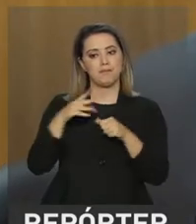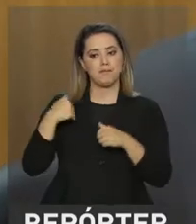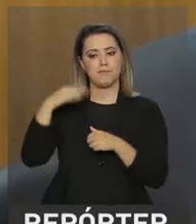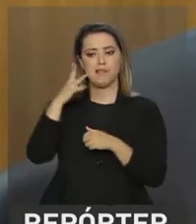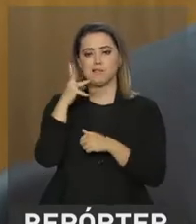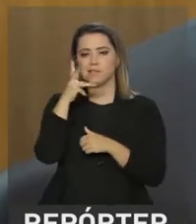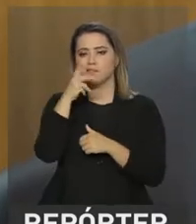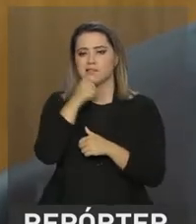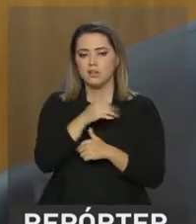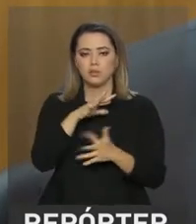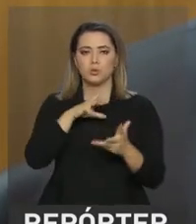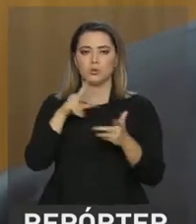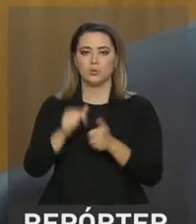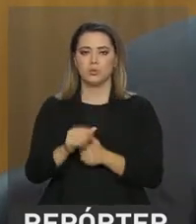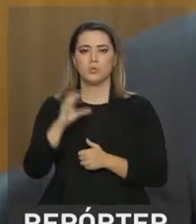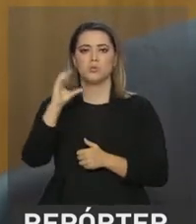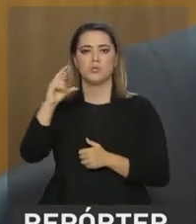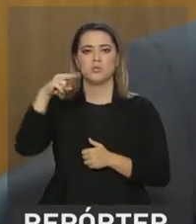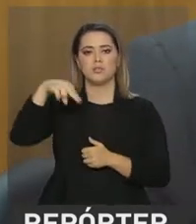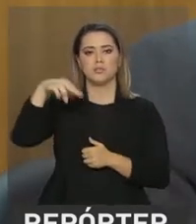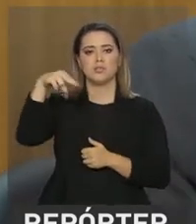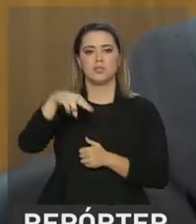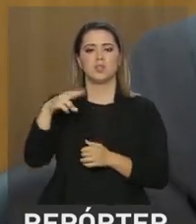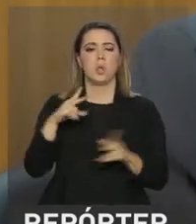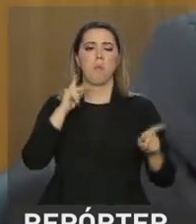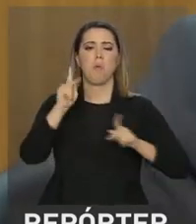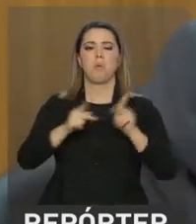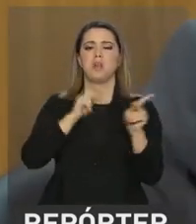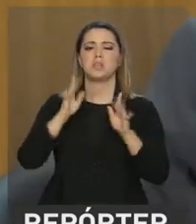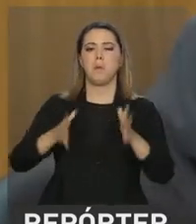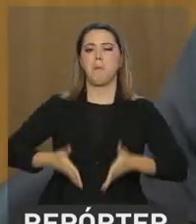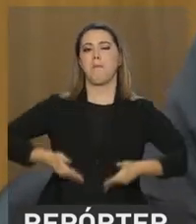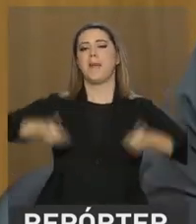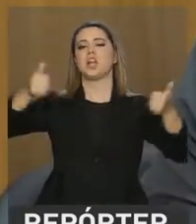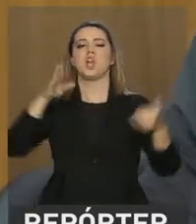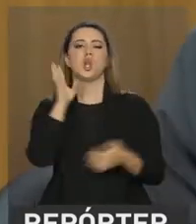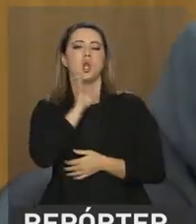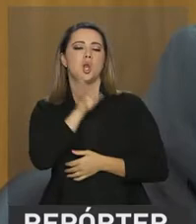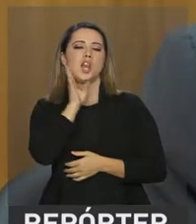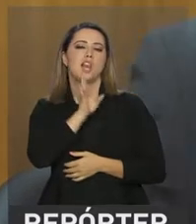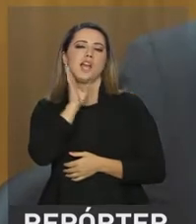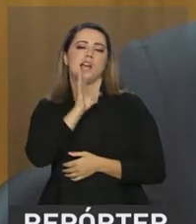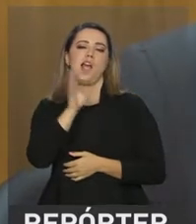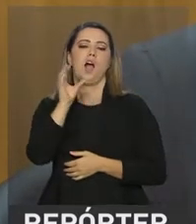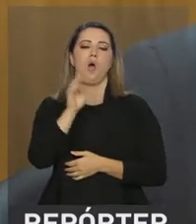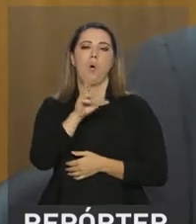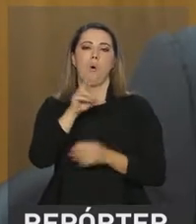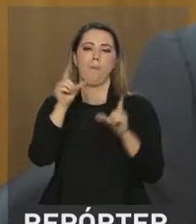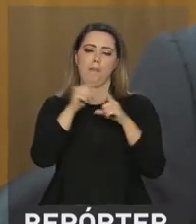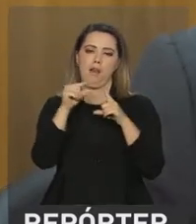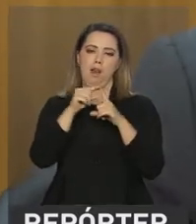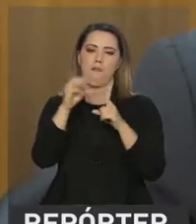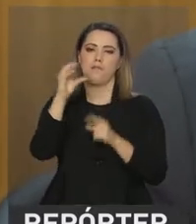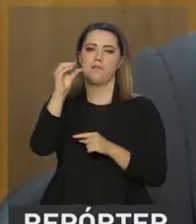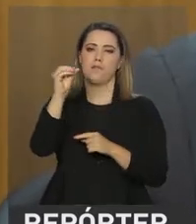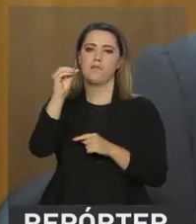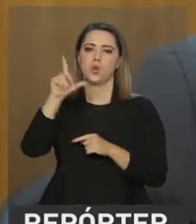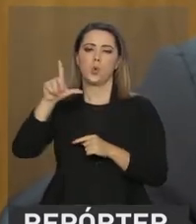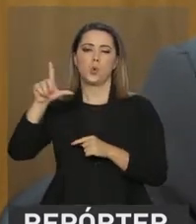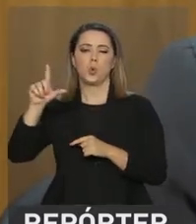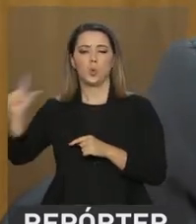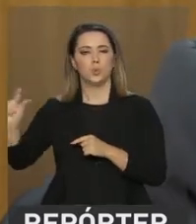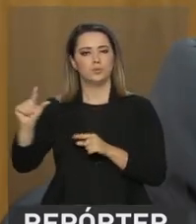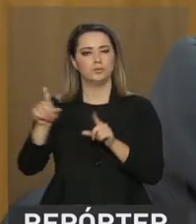povo mas é especial mas bacana mais legal palavra com inglês mas recebemos essa essa alcunha